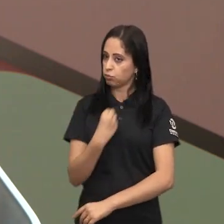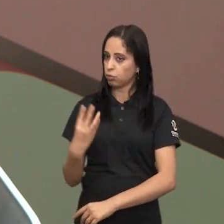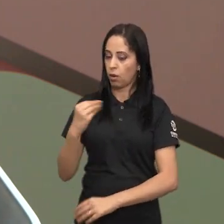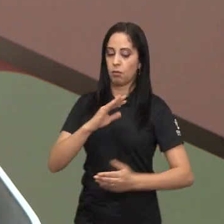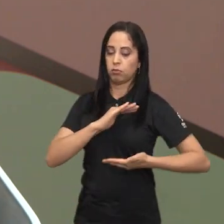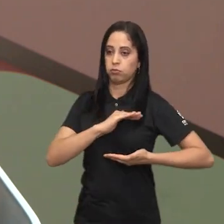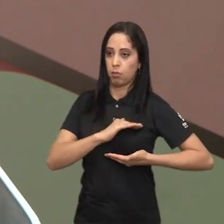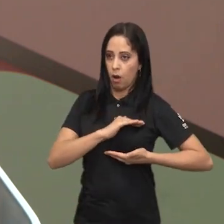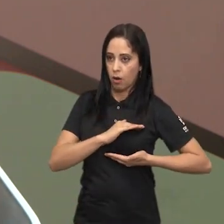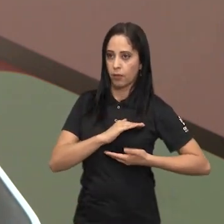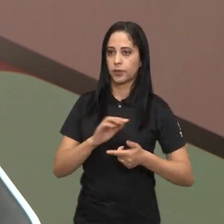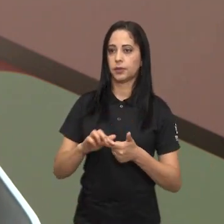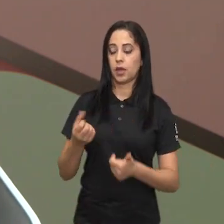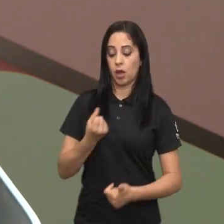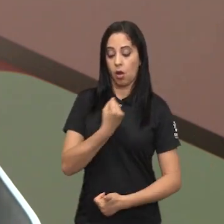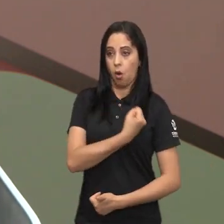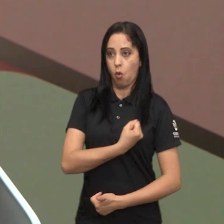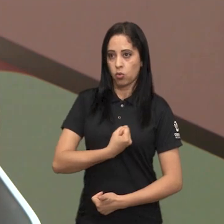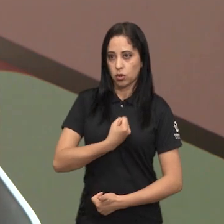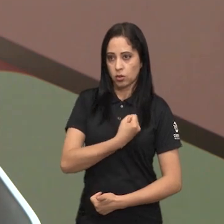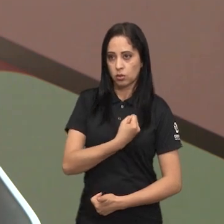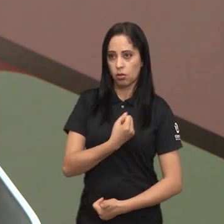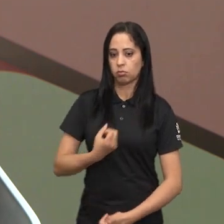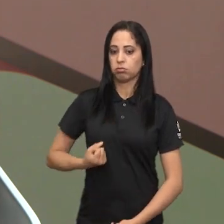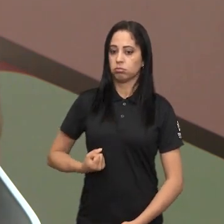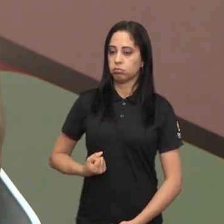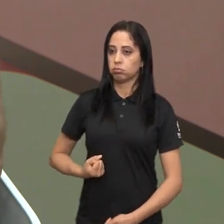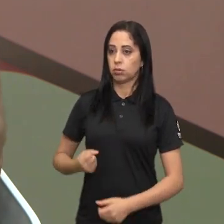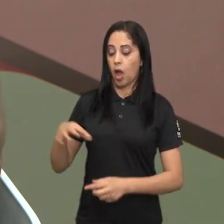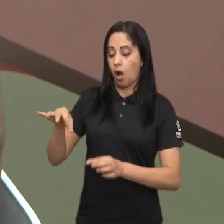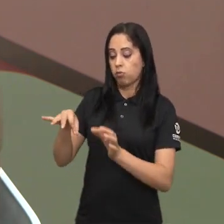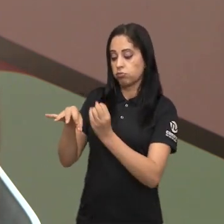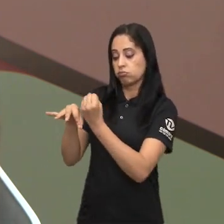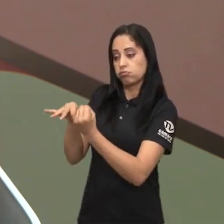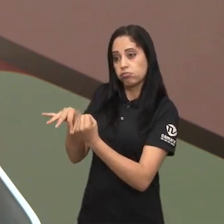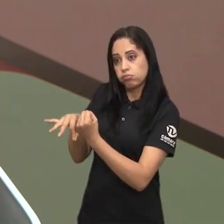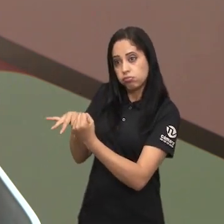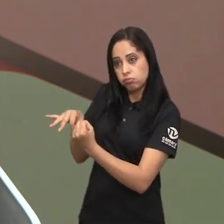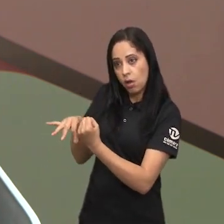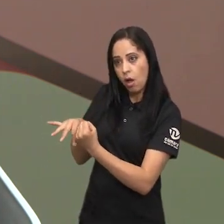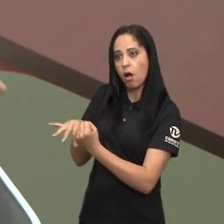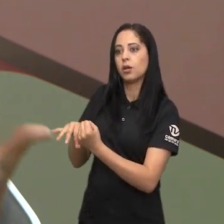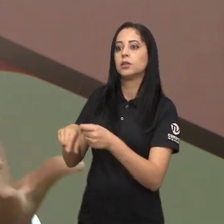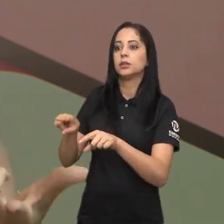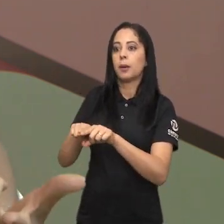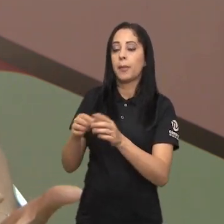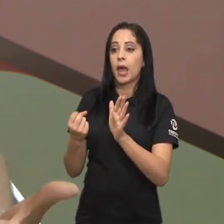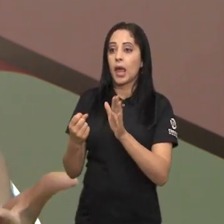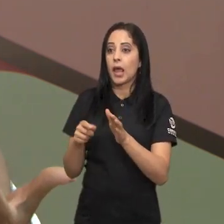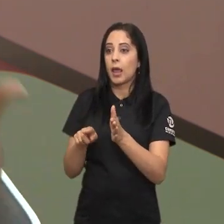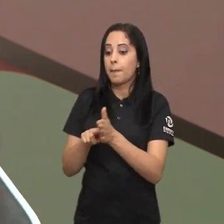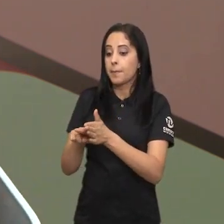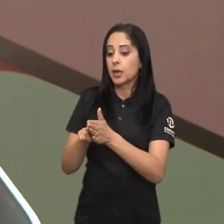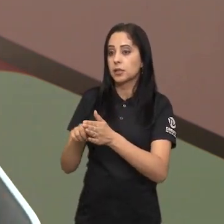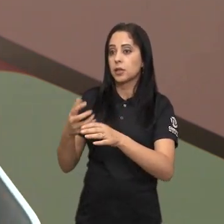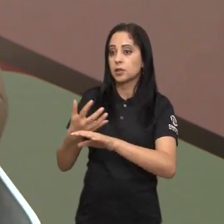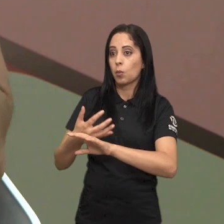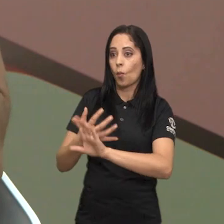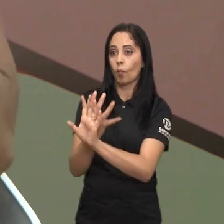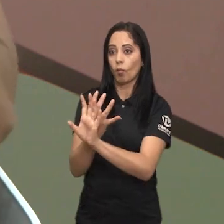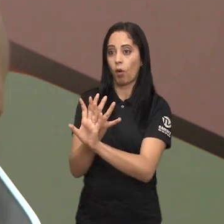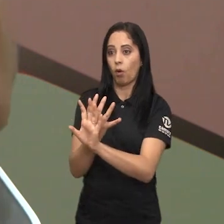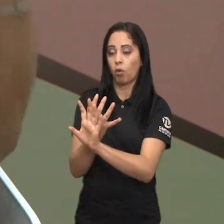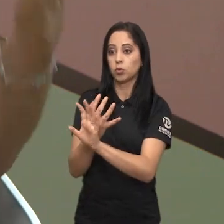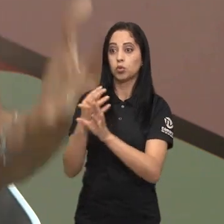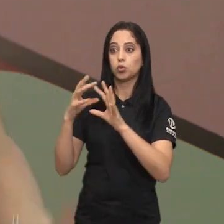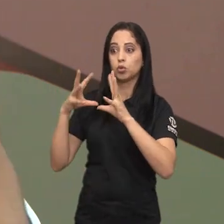são mamografia, ultrassom de mama, ultrassom transvaginal, densitometria óssea. Então, a gente